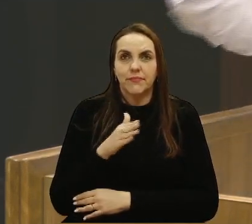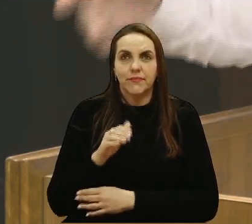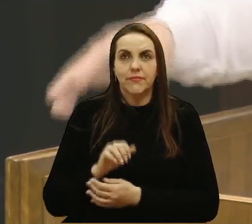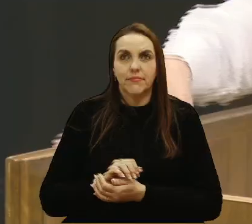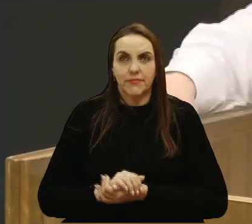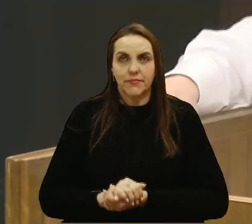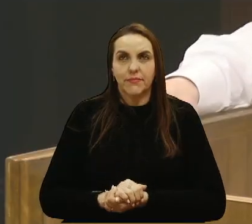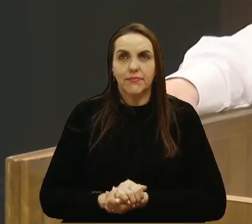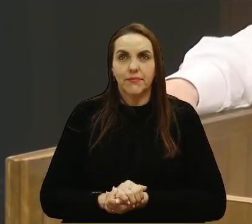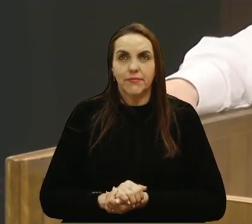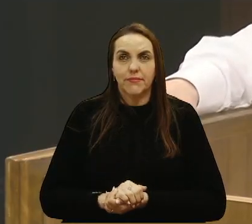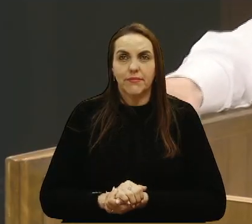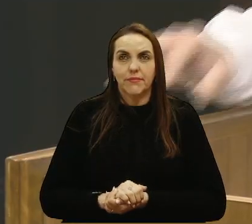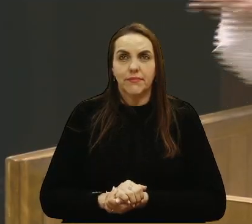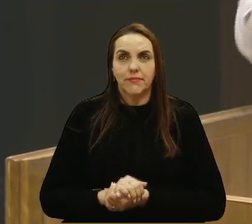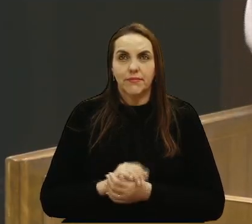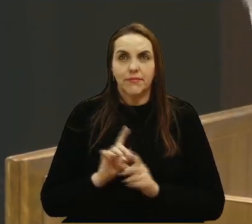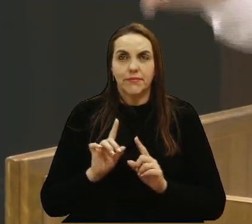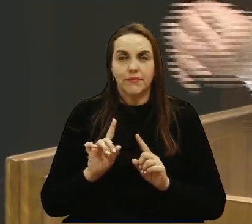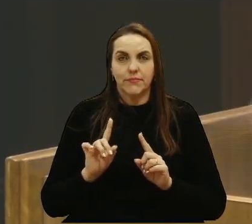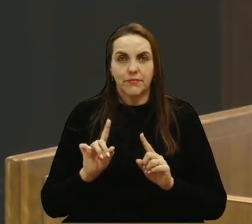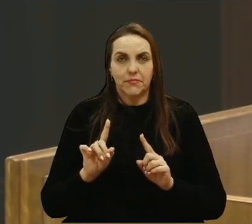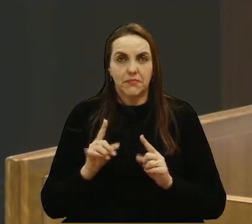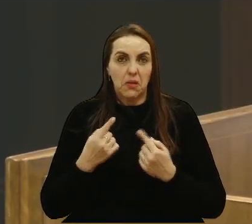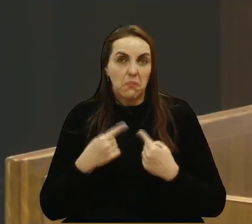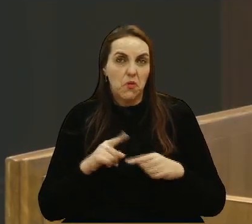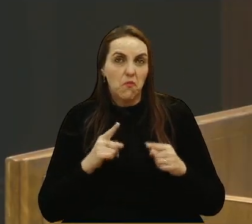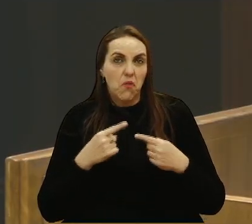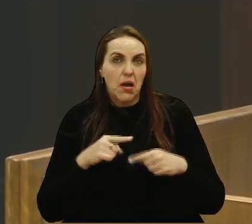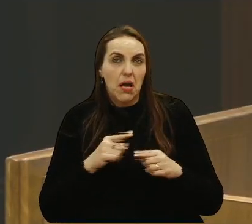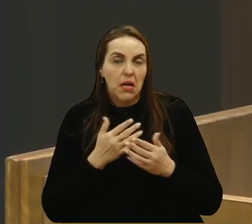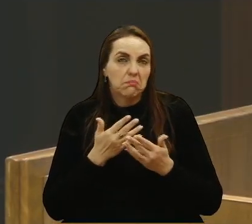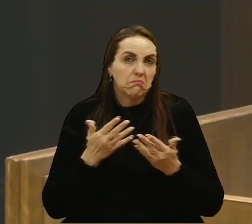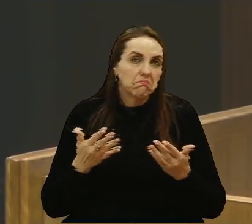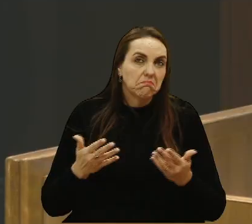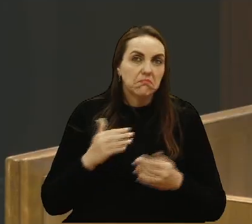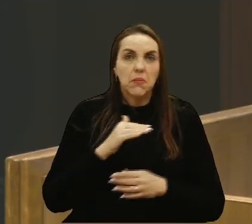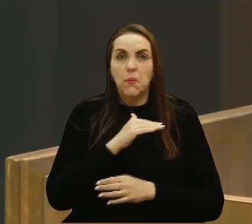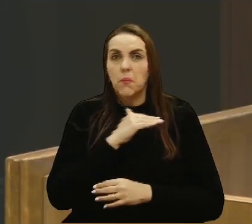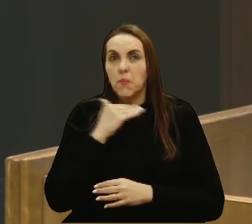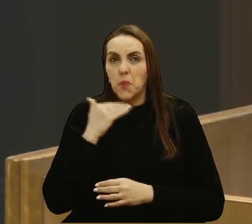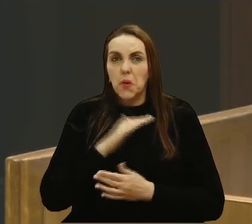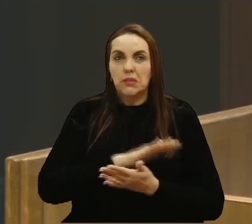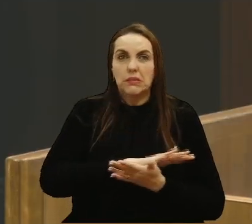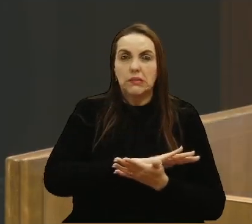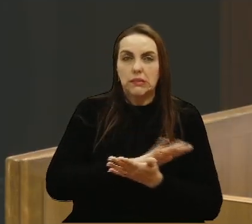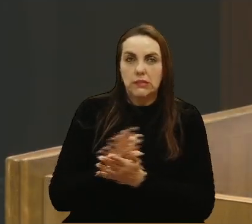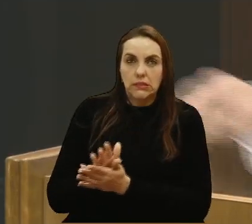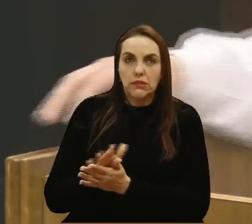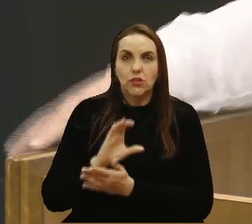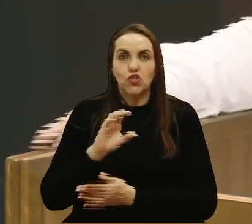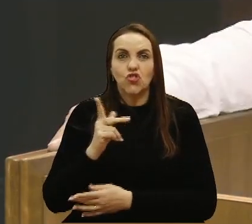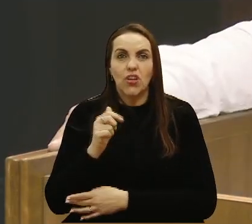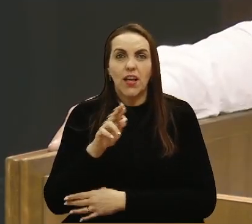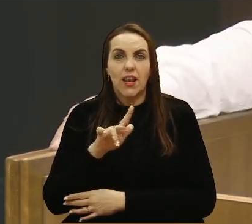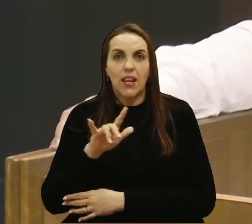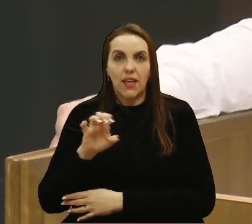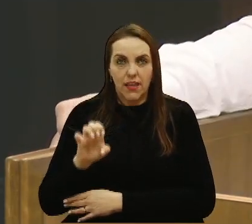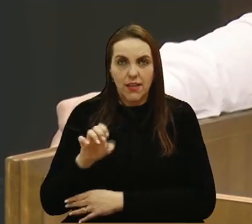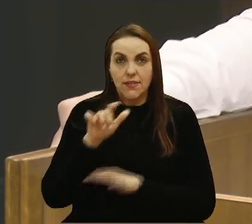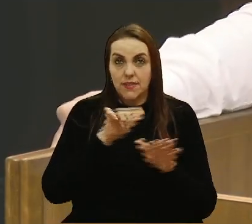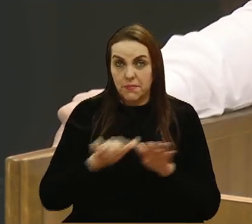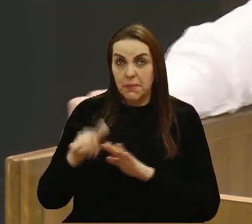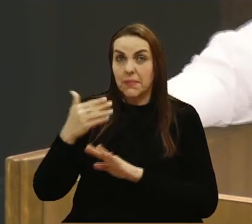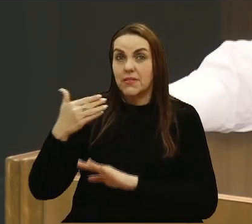líder da bancada do Partido Comunista, pela morte e assassinato de Charlie Kirk na semana passada.